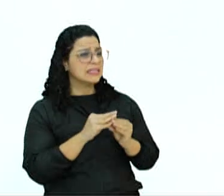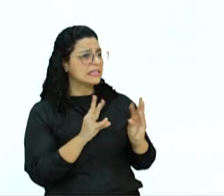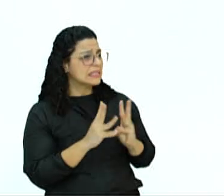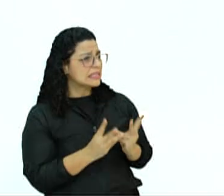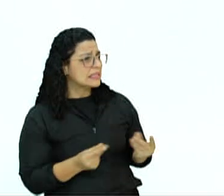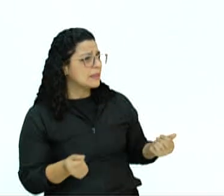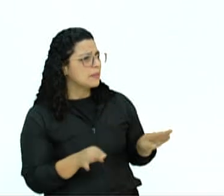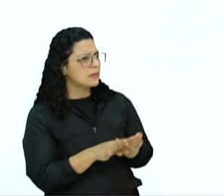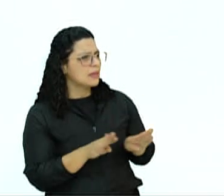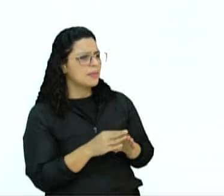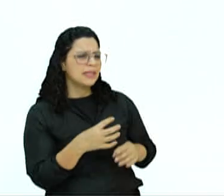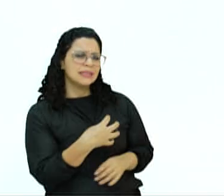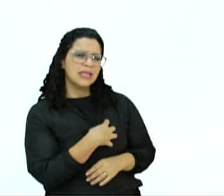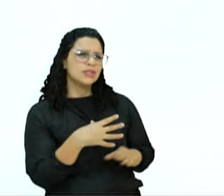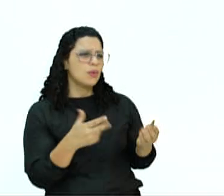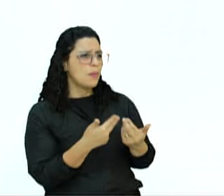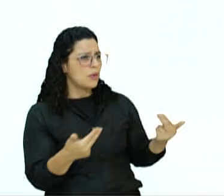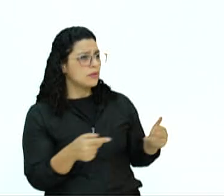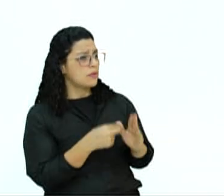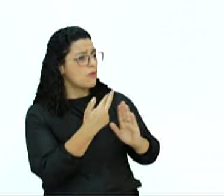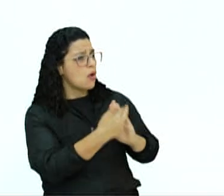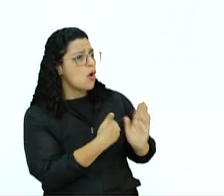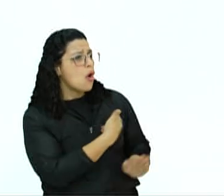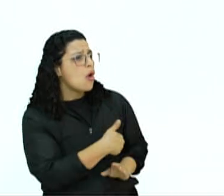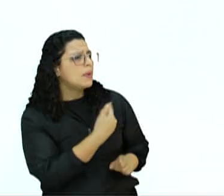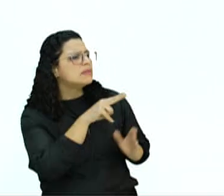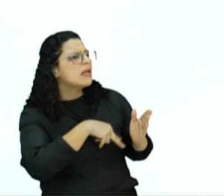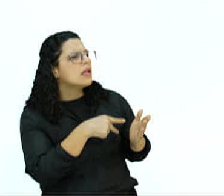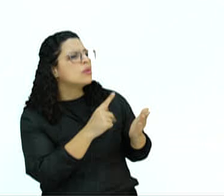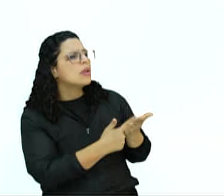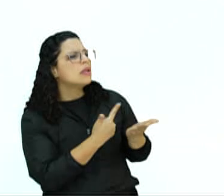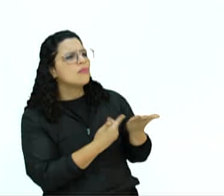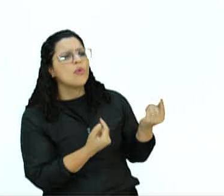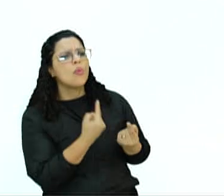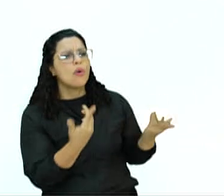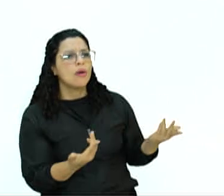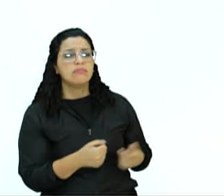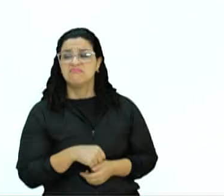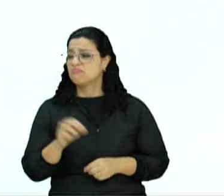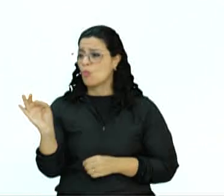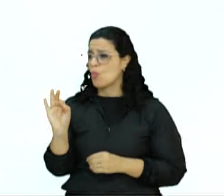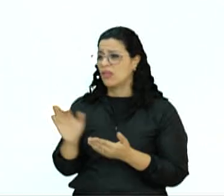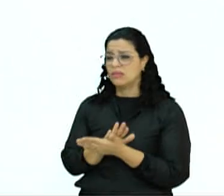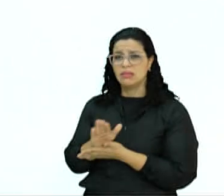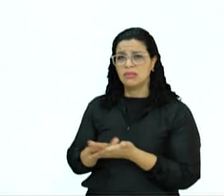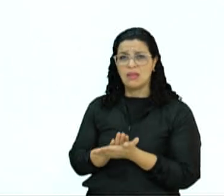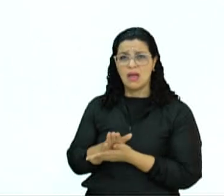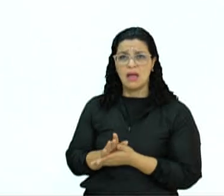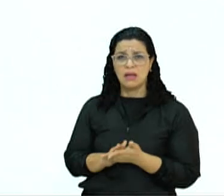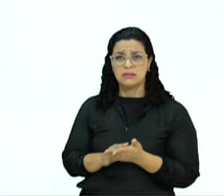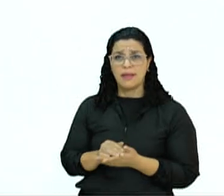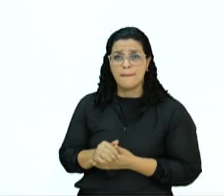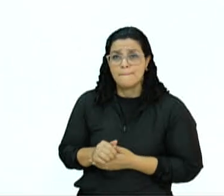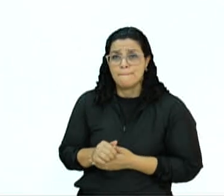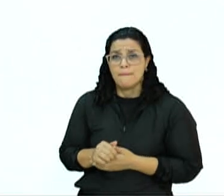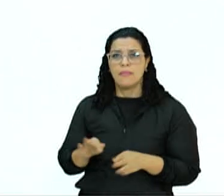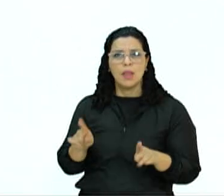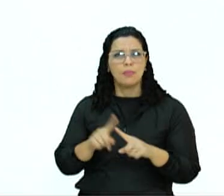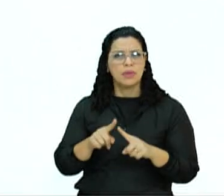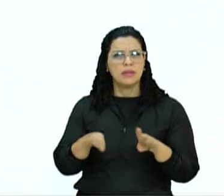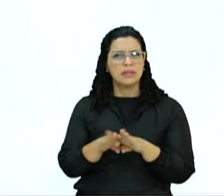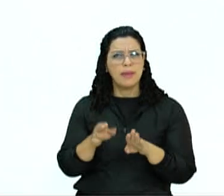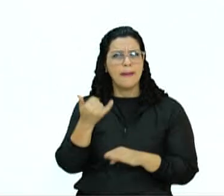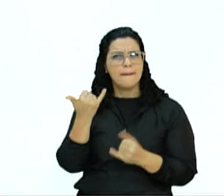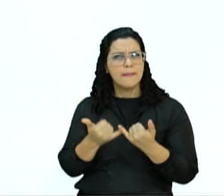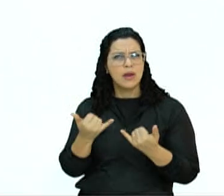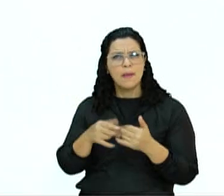toda sentimental. E agora? Que romance você está lendo agora, hein? Nenhum, respondeu ela, franzindo os lábios. Deteve-se para